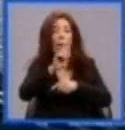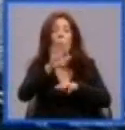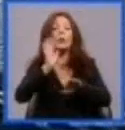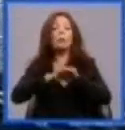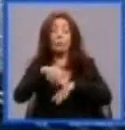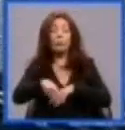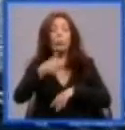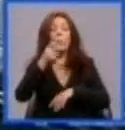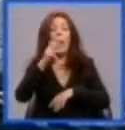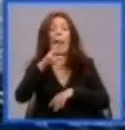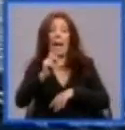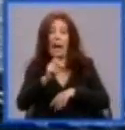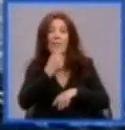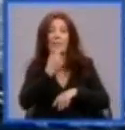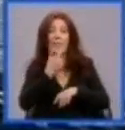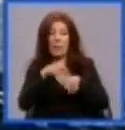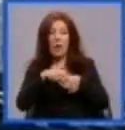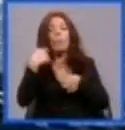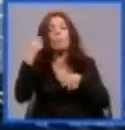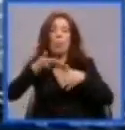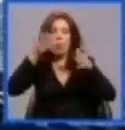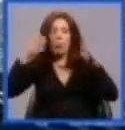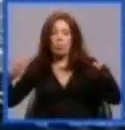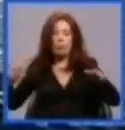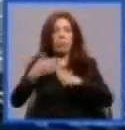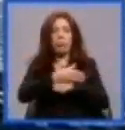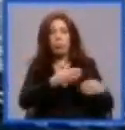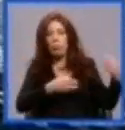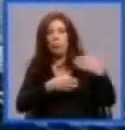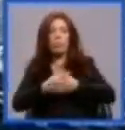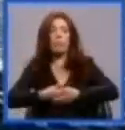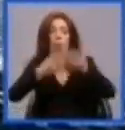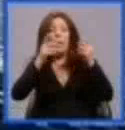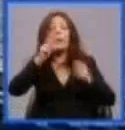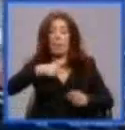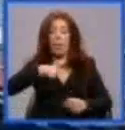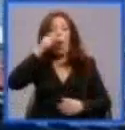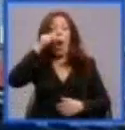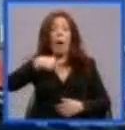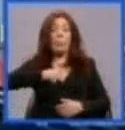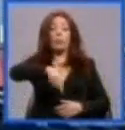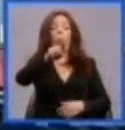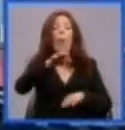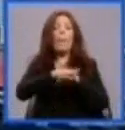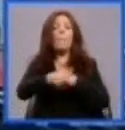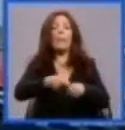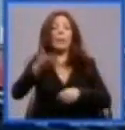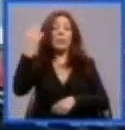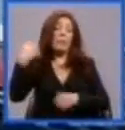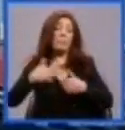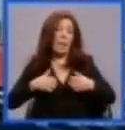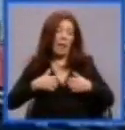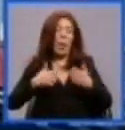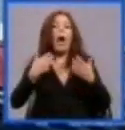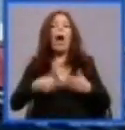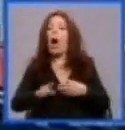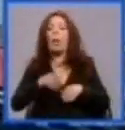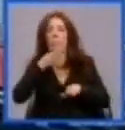através desta barra passou a haver uma passagem direta, sobretudo para os homens que também iam à pesca do bacalhau. Agora é um porto